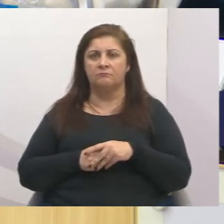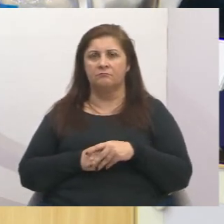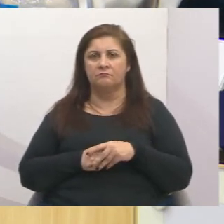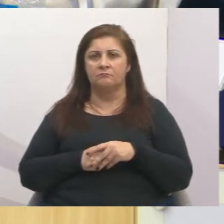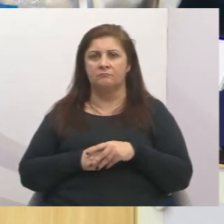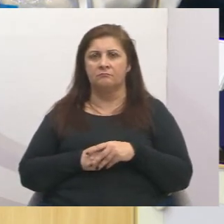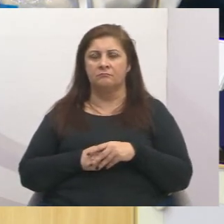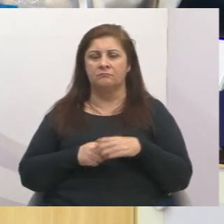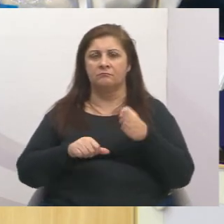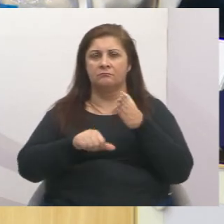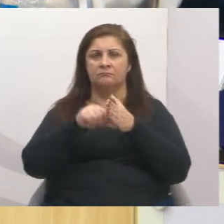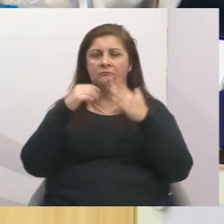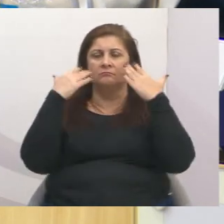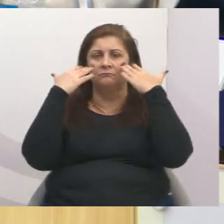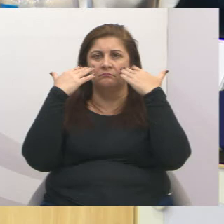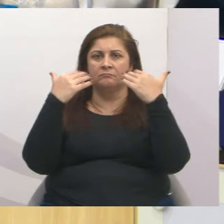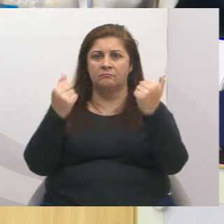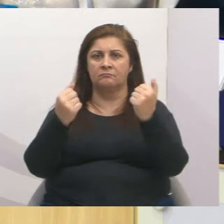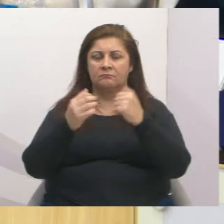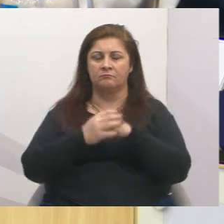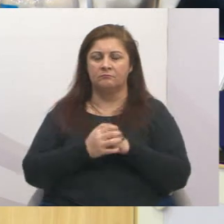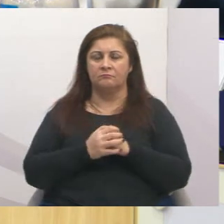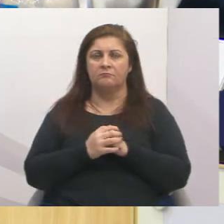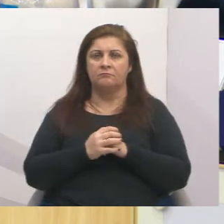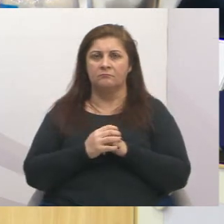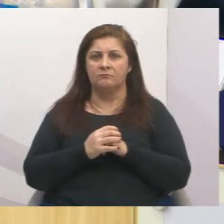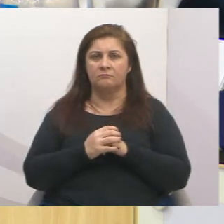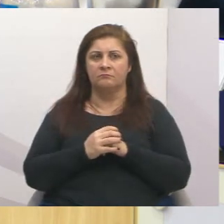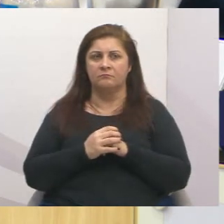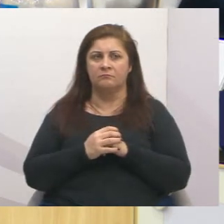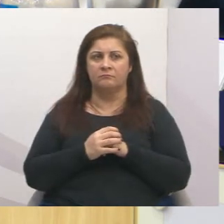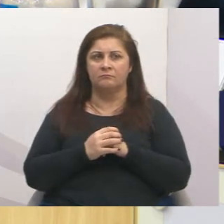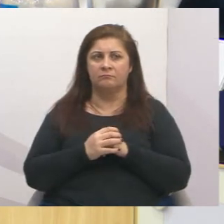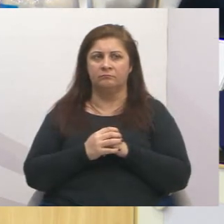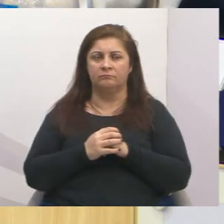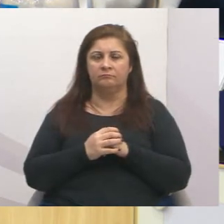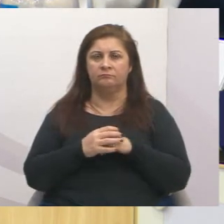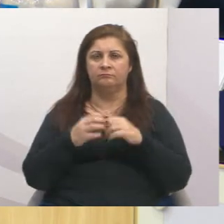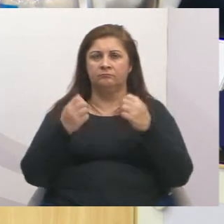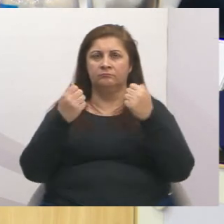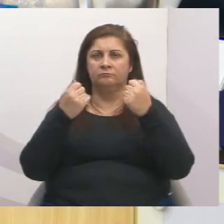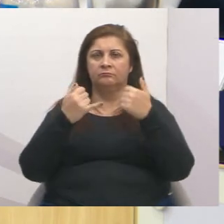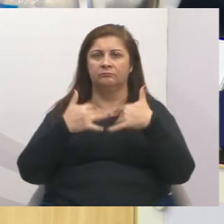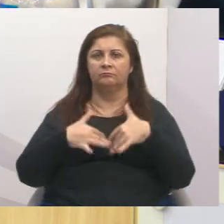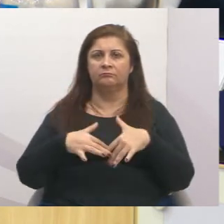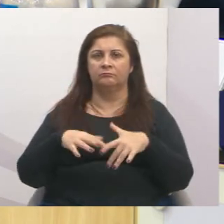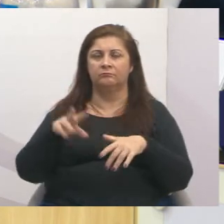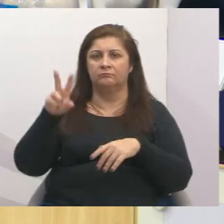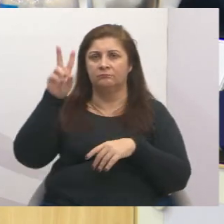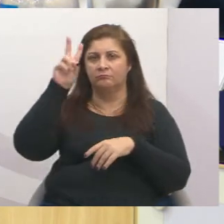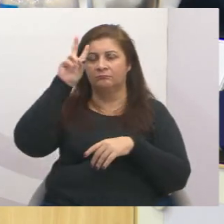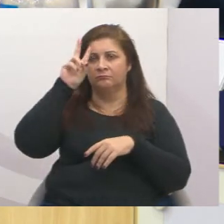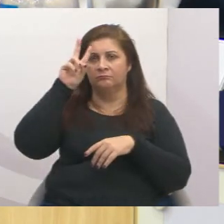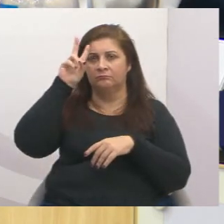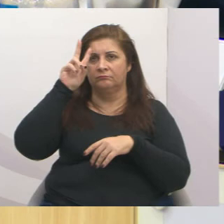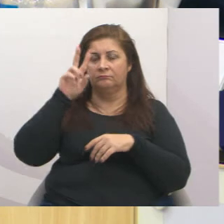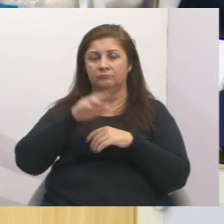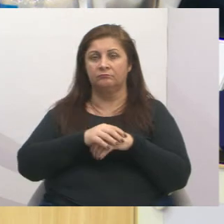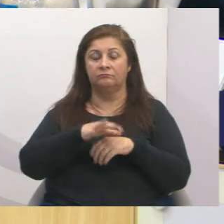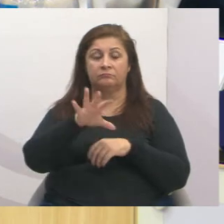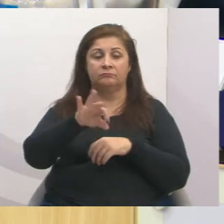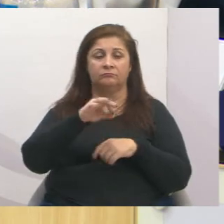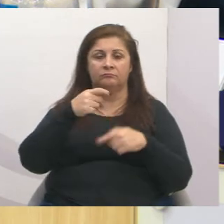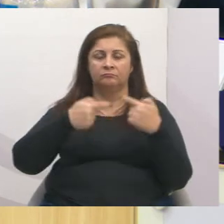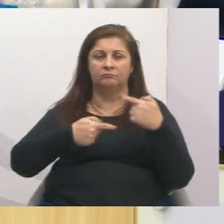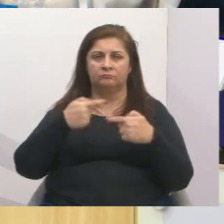Na primeira audiência pública, fiz questão de contar o histórico de decisões políticas que